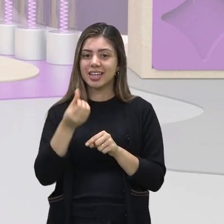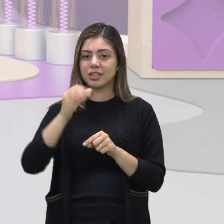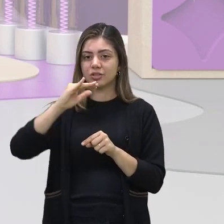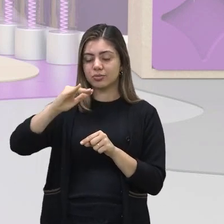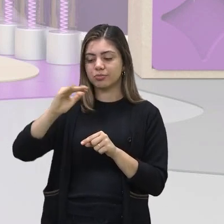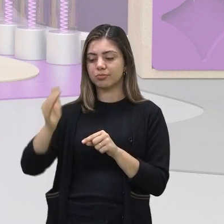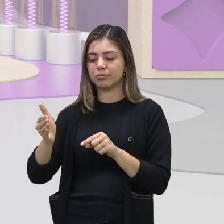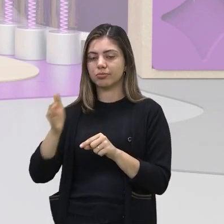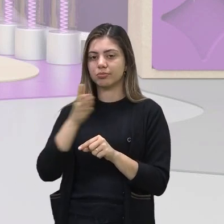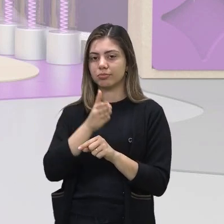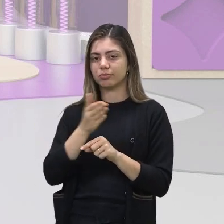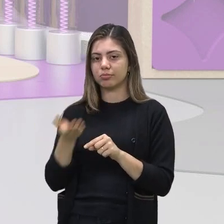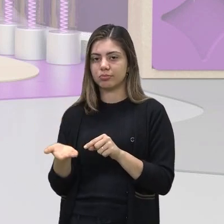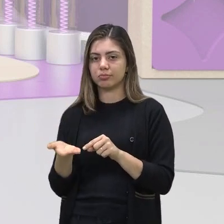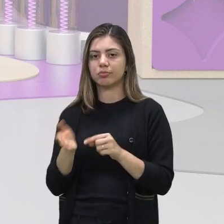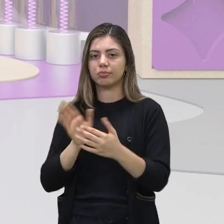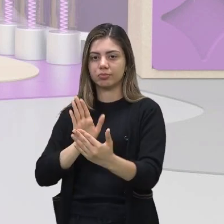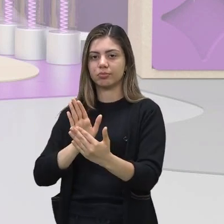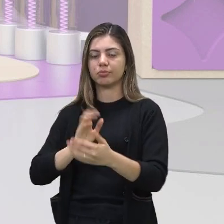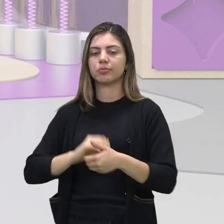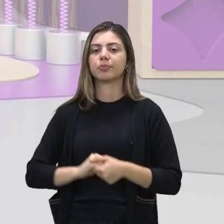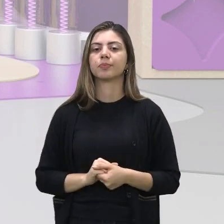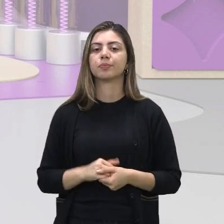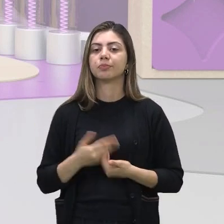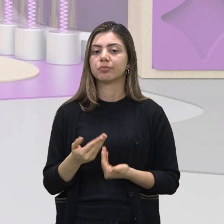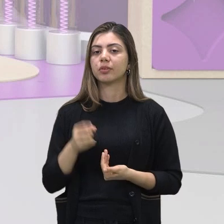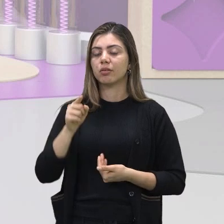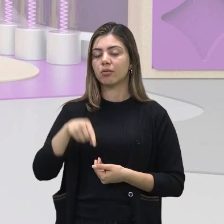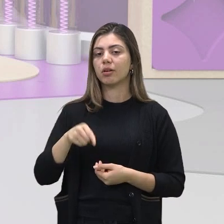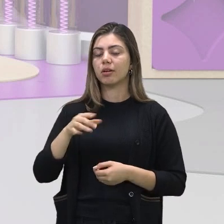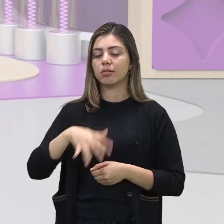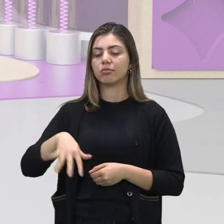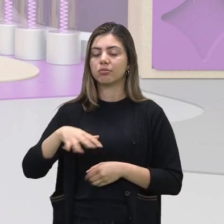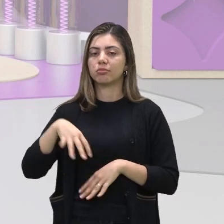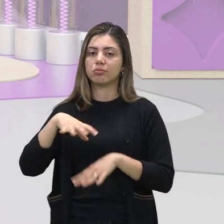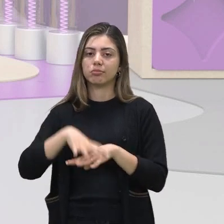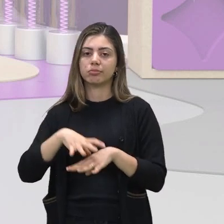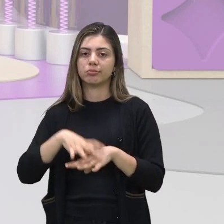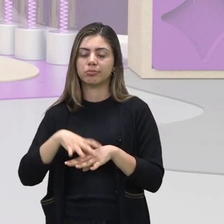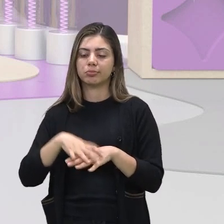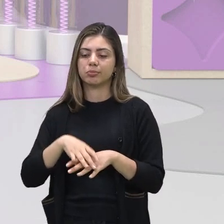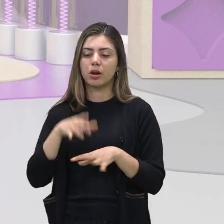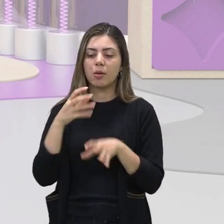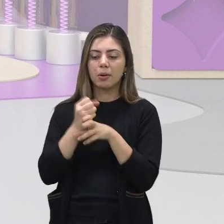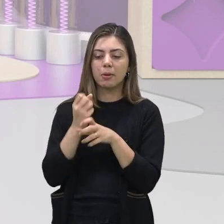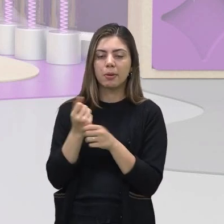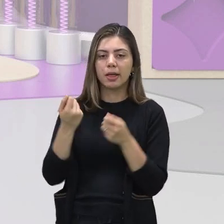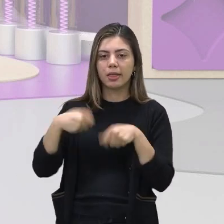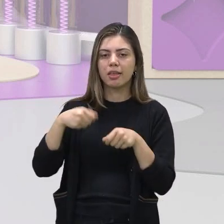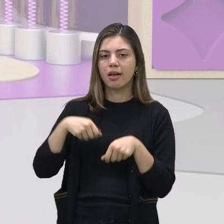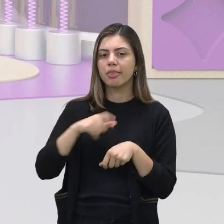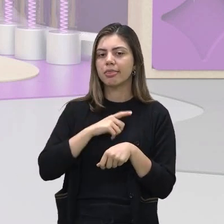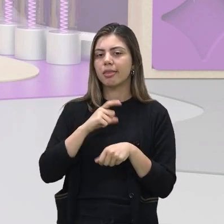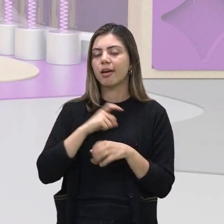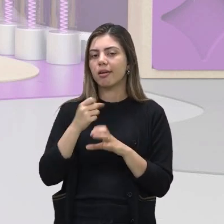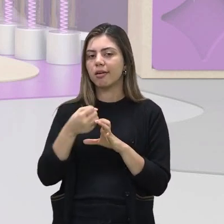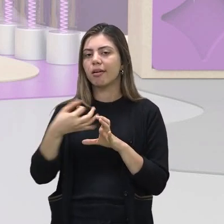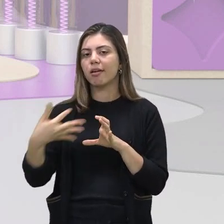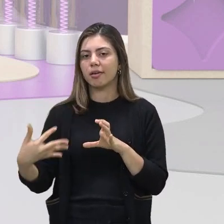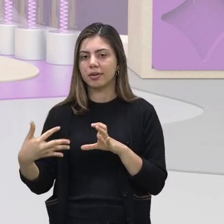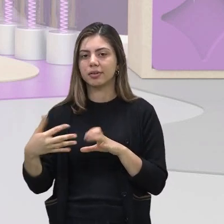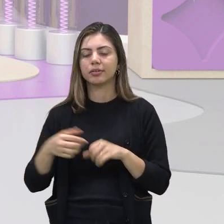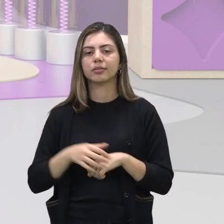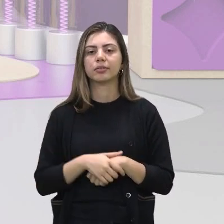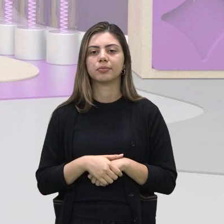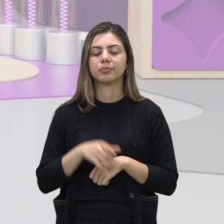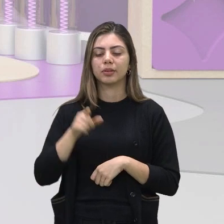na matemática, em probabilidade, né, e a gente dá características para o dado, né? Fala, olha,